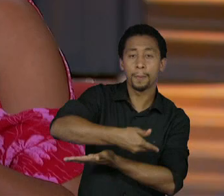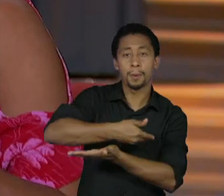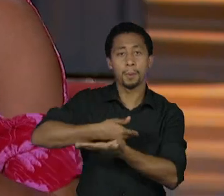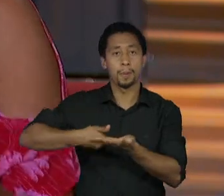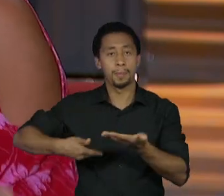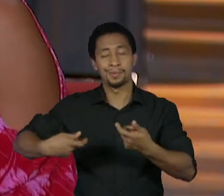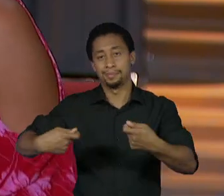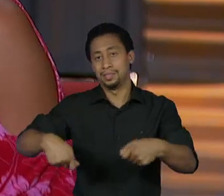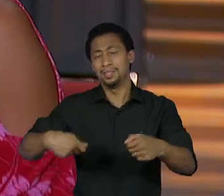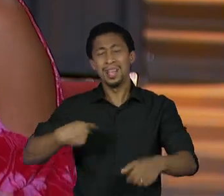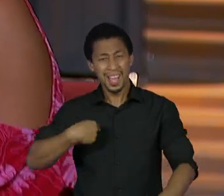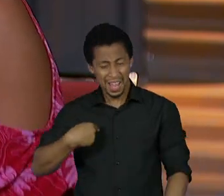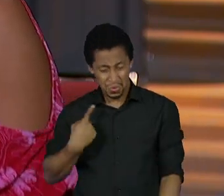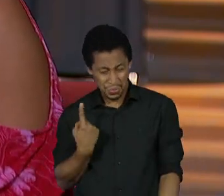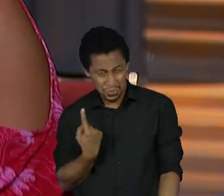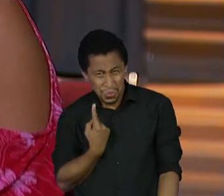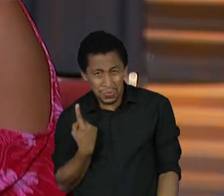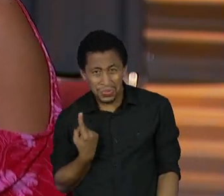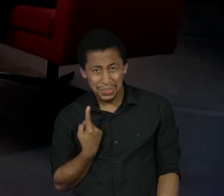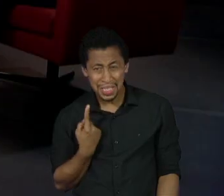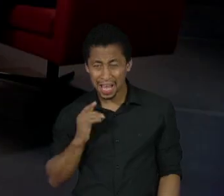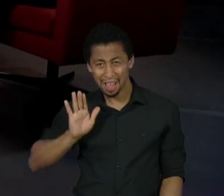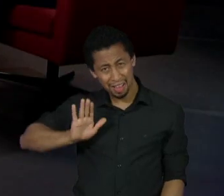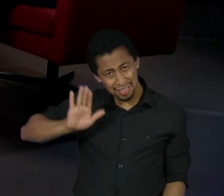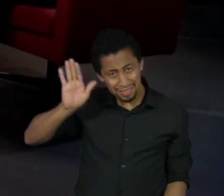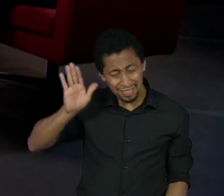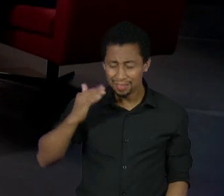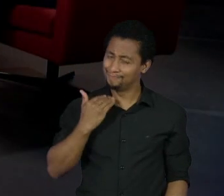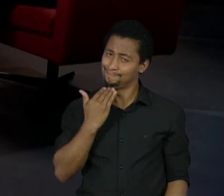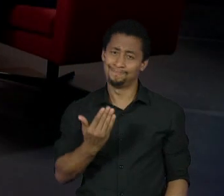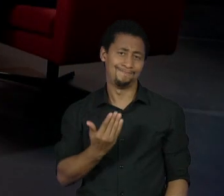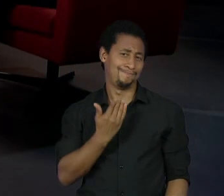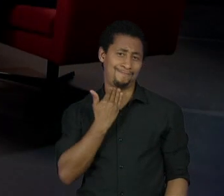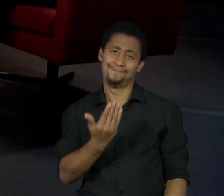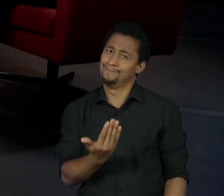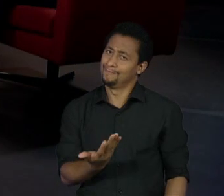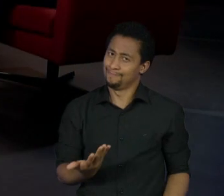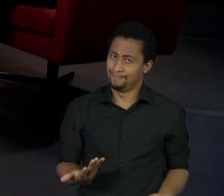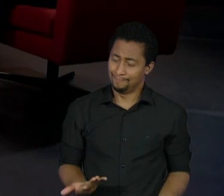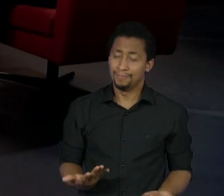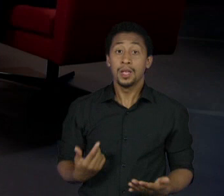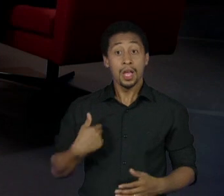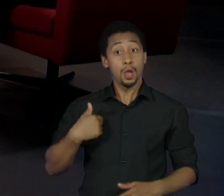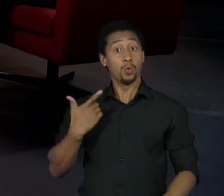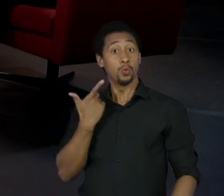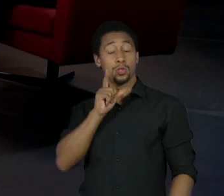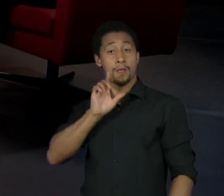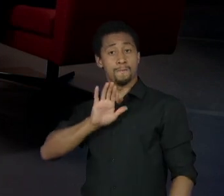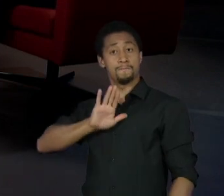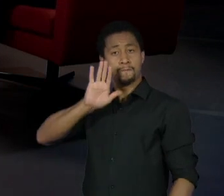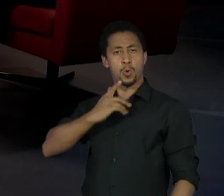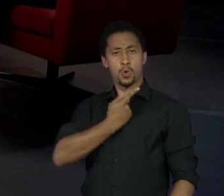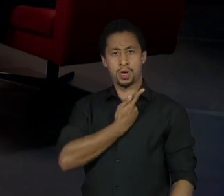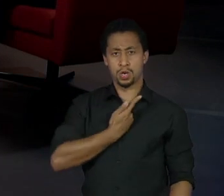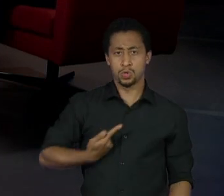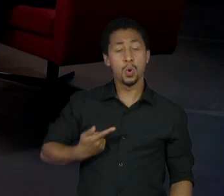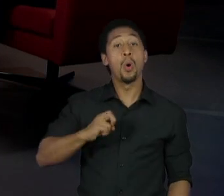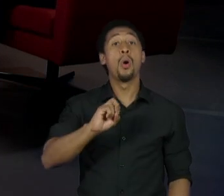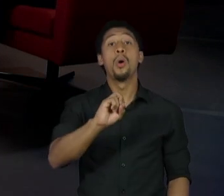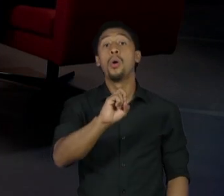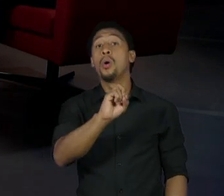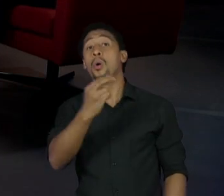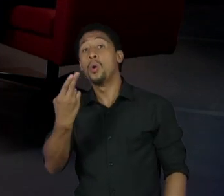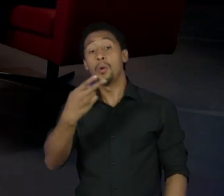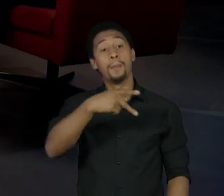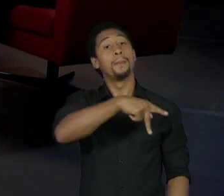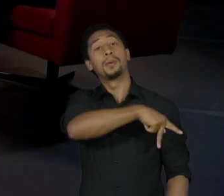sozinha não vou conseguir me eleger absolutamente nada. Né? Então, para eu ser eleita governadora ou presidente do Brasil, por que não